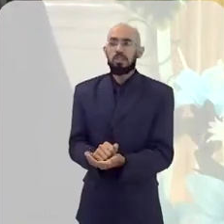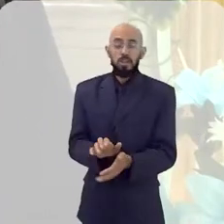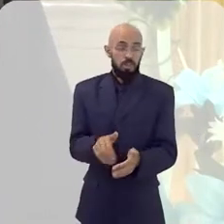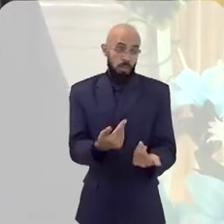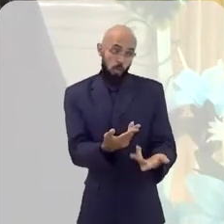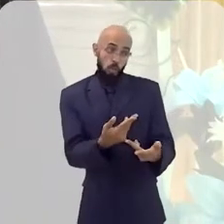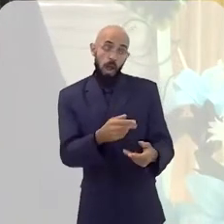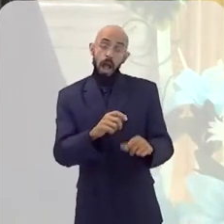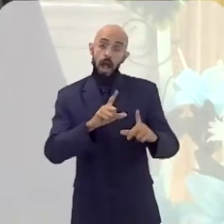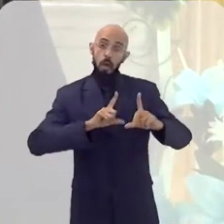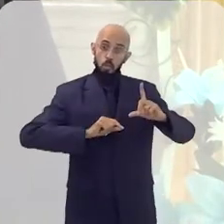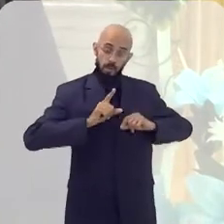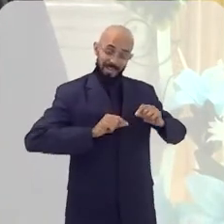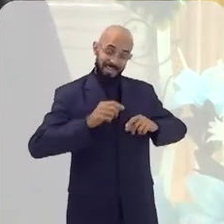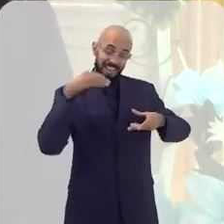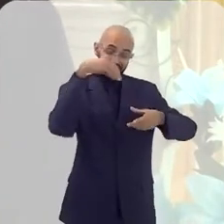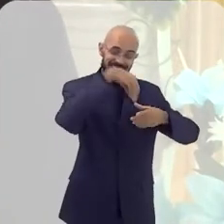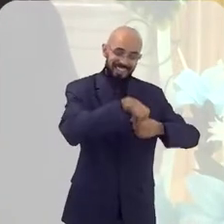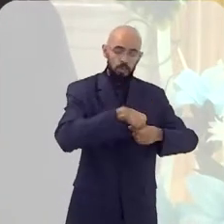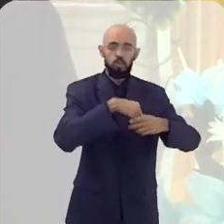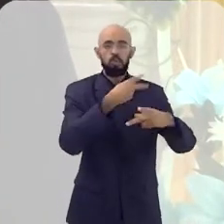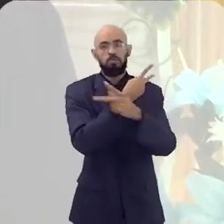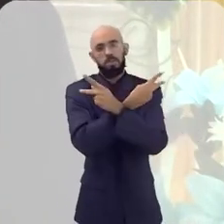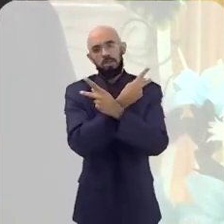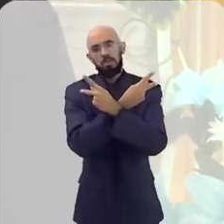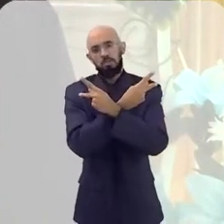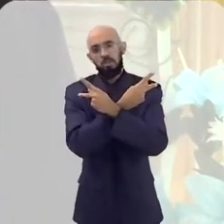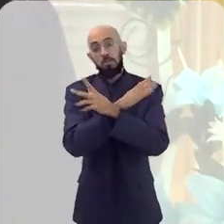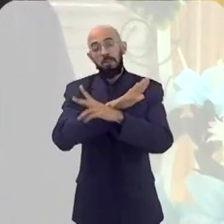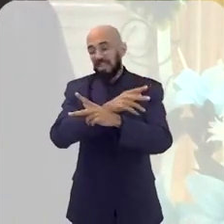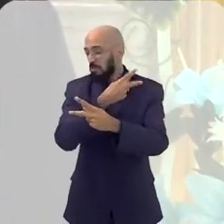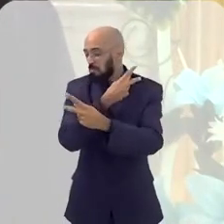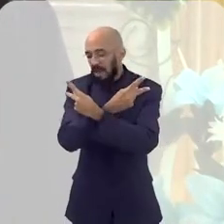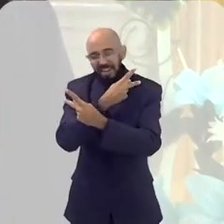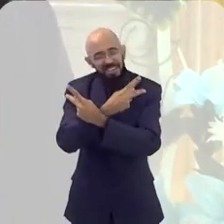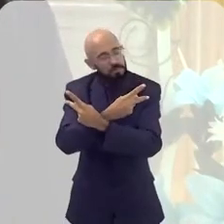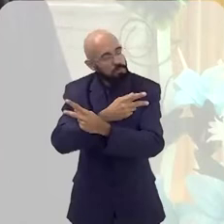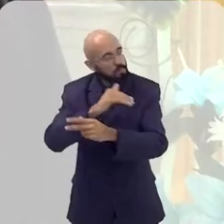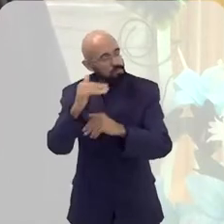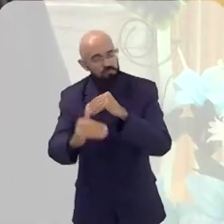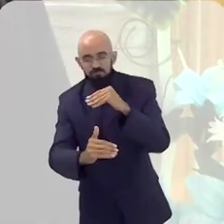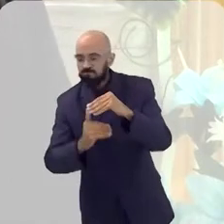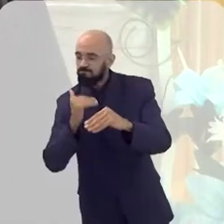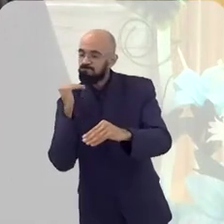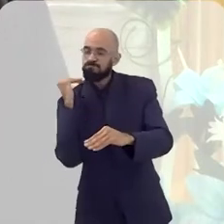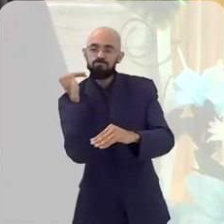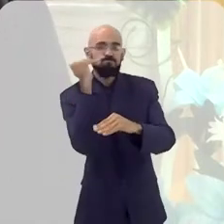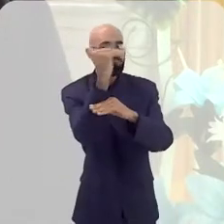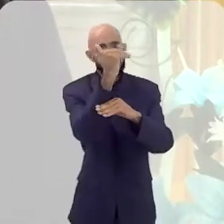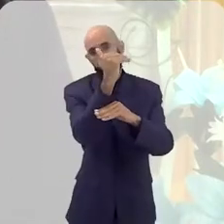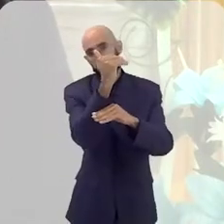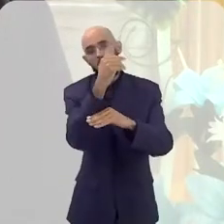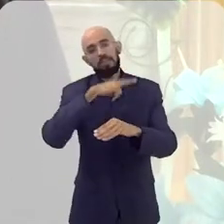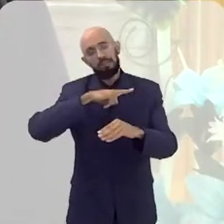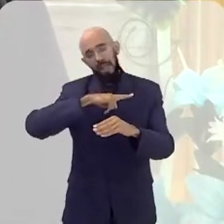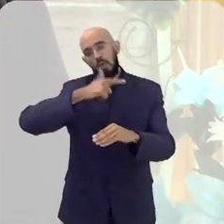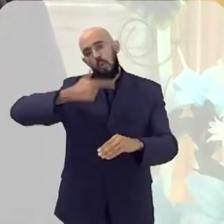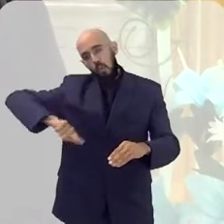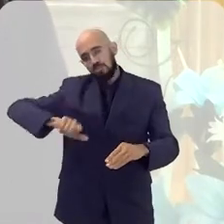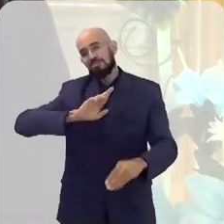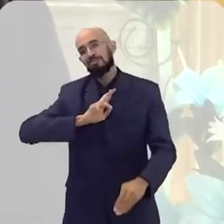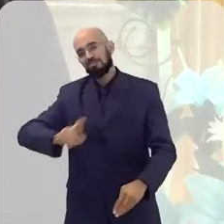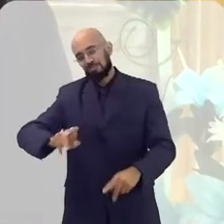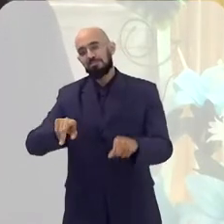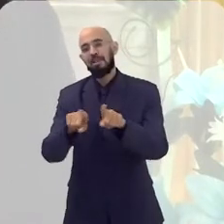Olha, a Wicca está inserida no paganismo. Mas o paganismo é muito maior que a Wicca. Nós vamos encontrar outras